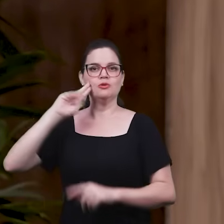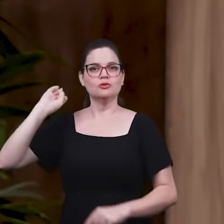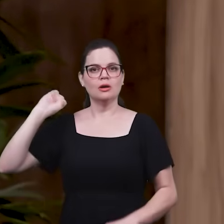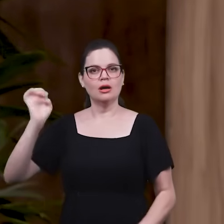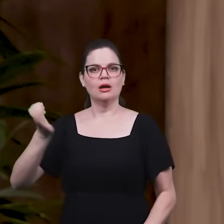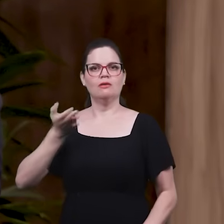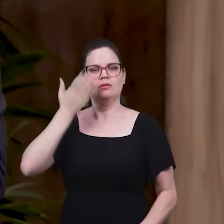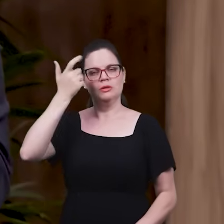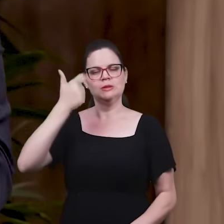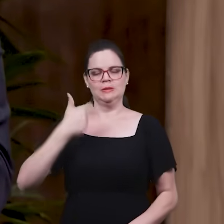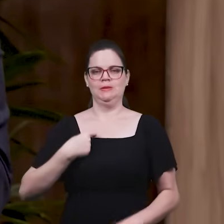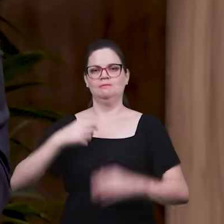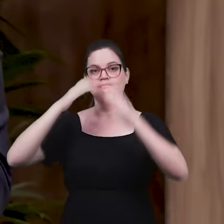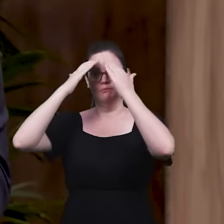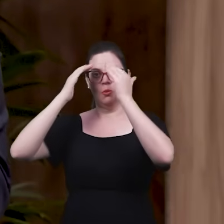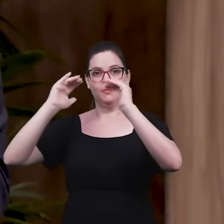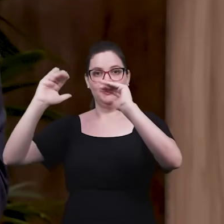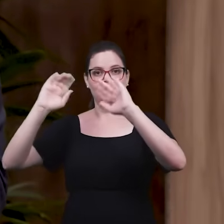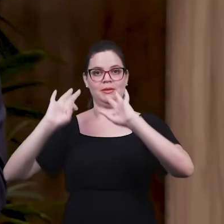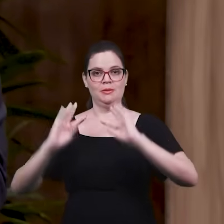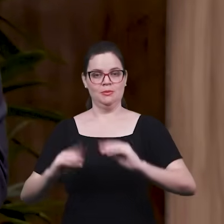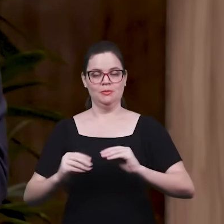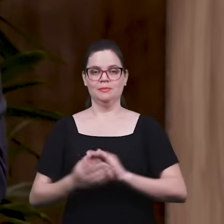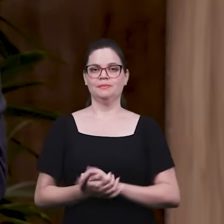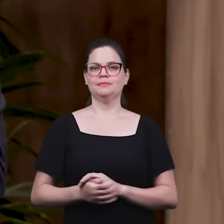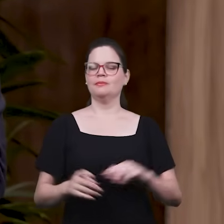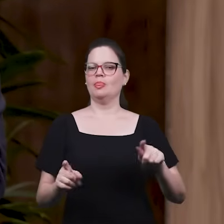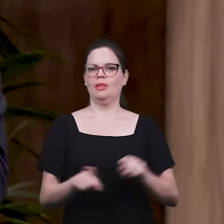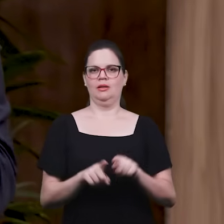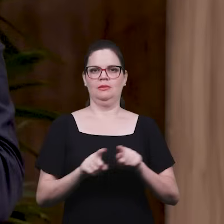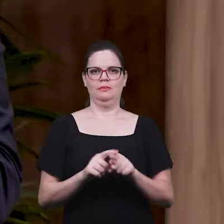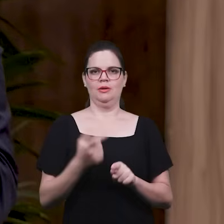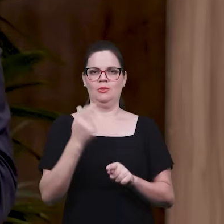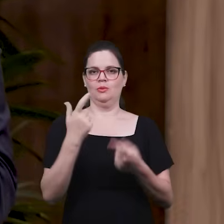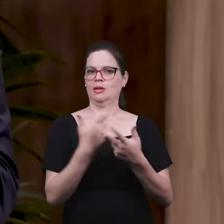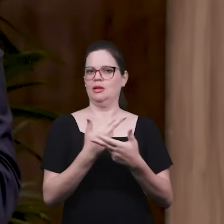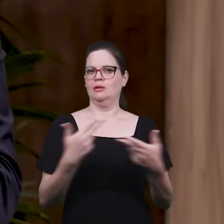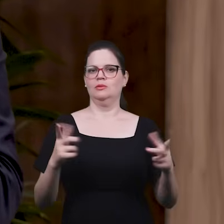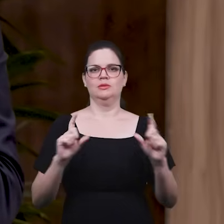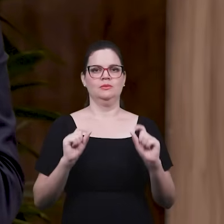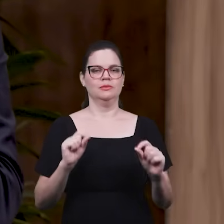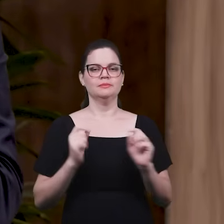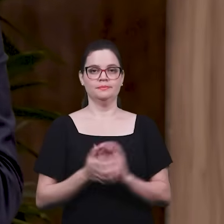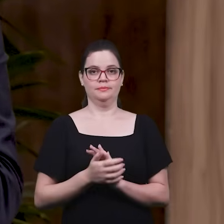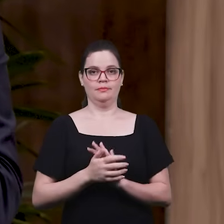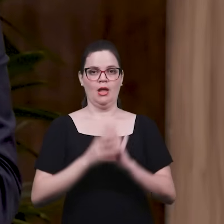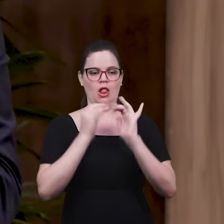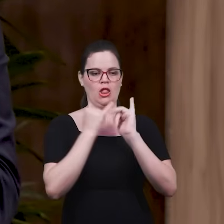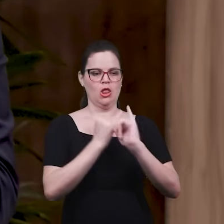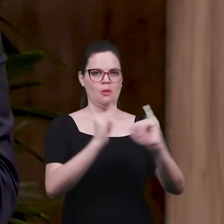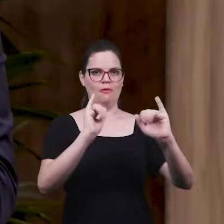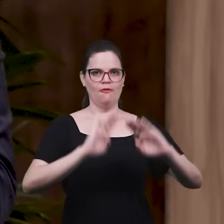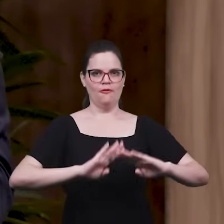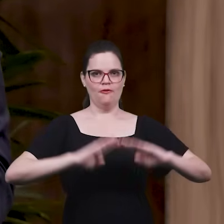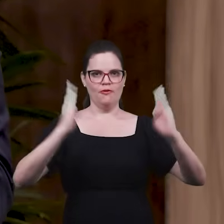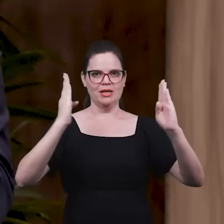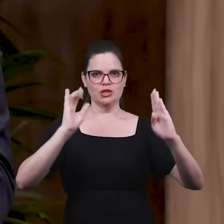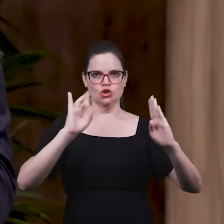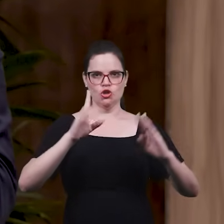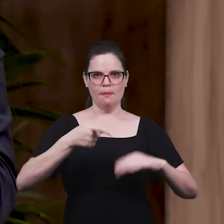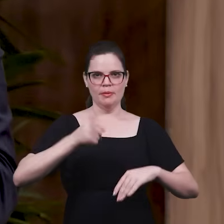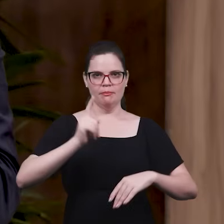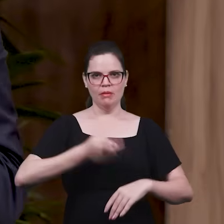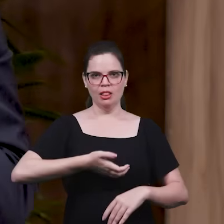este mês. Uma observação que nós queremos fazer: para nós, trombetas e festas não vai começar no dia 1º de